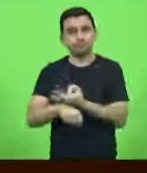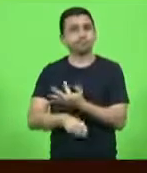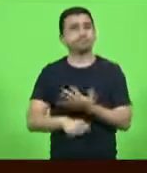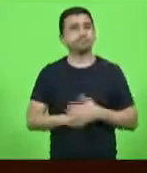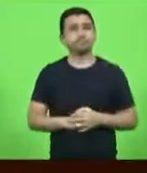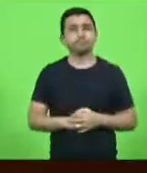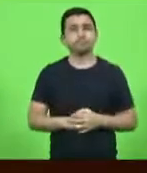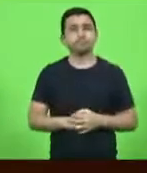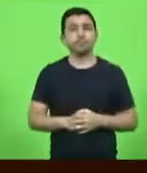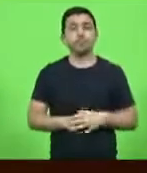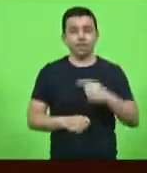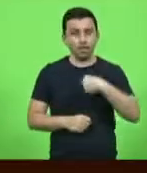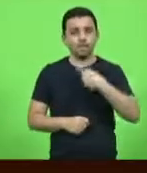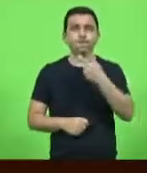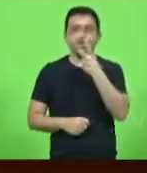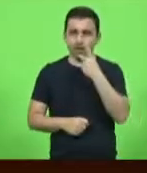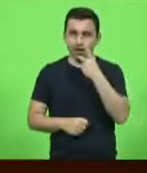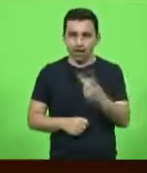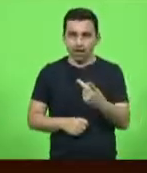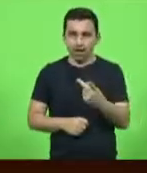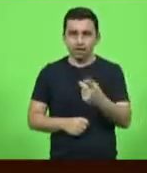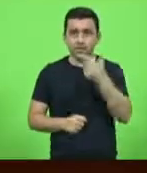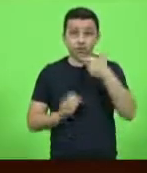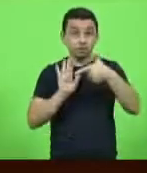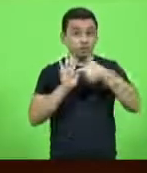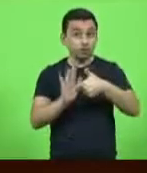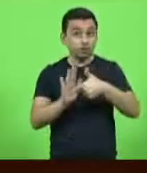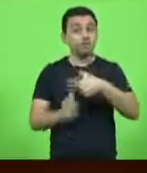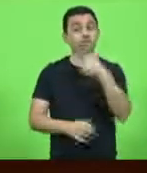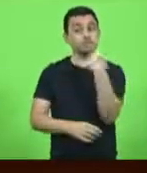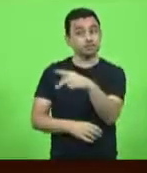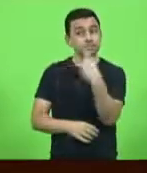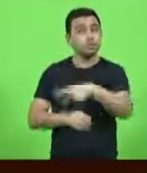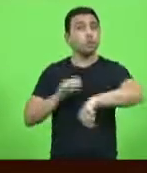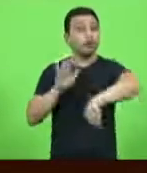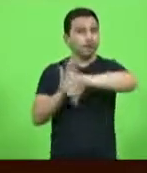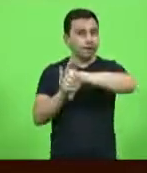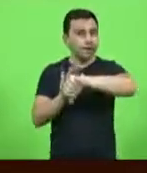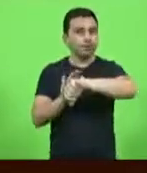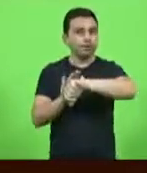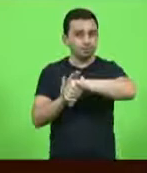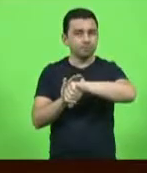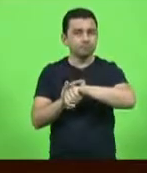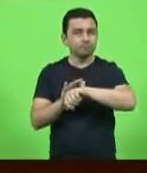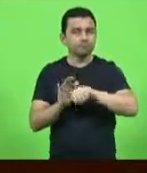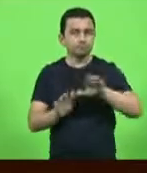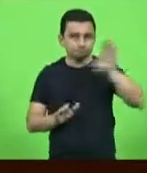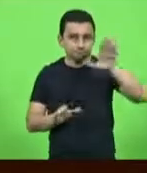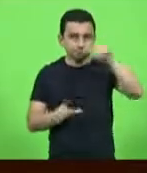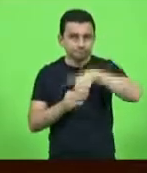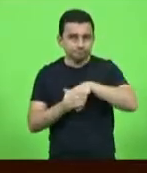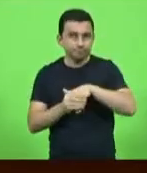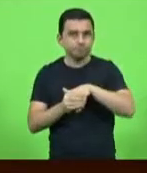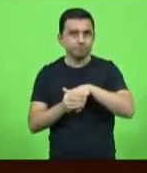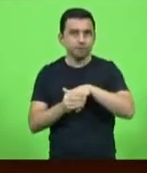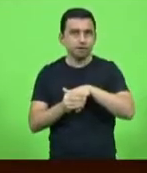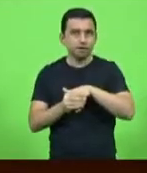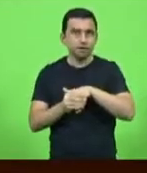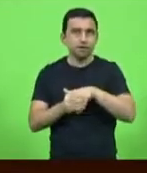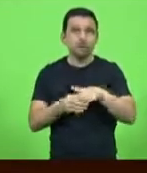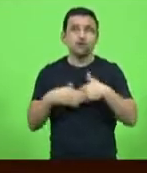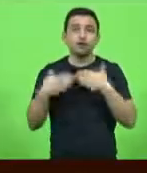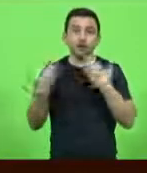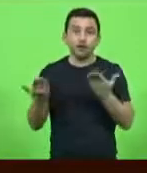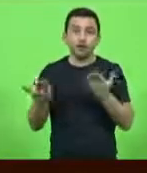dizer a denúncia que chegou do seu crime eleitoral comandante da Polícia Militar e foi